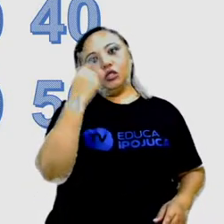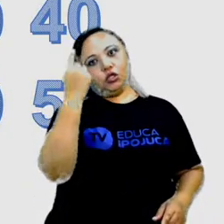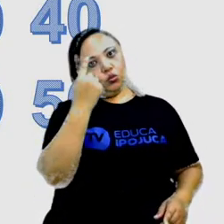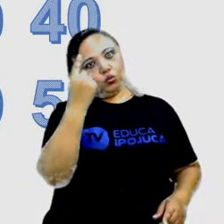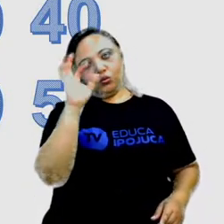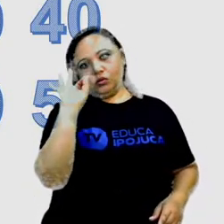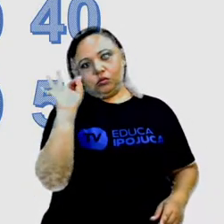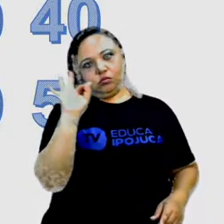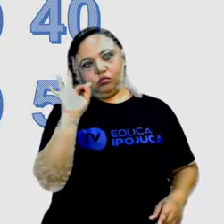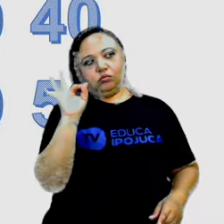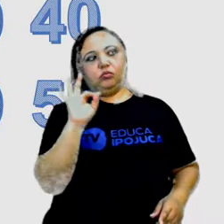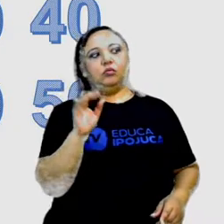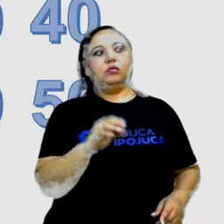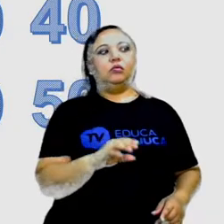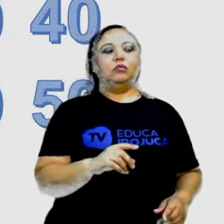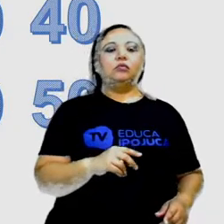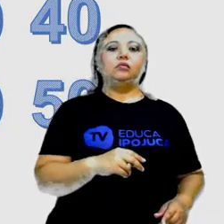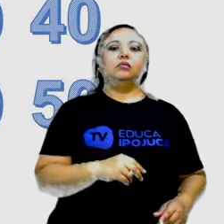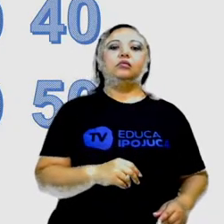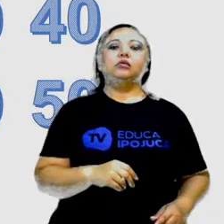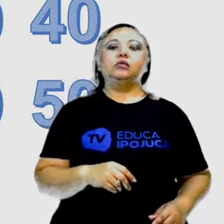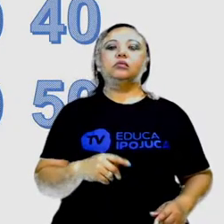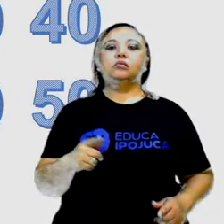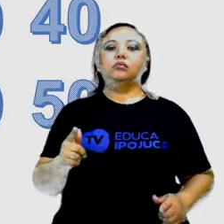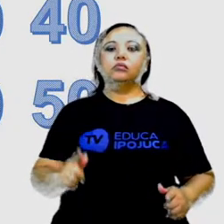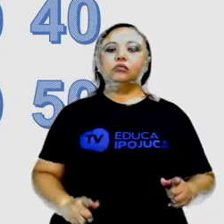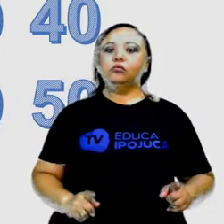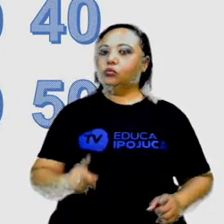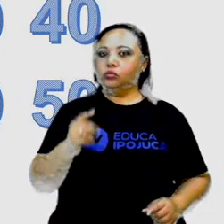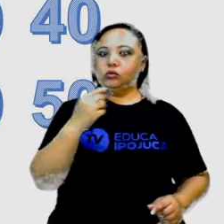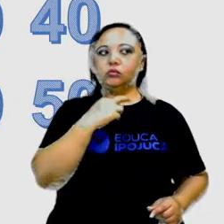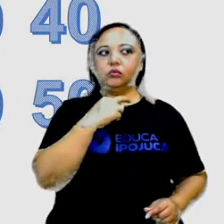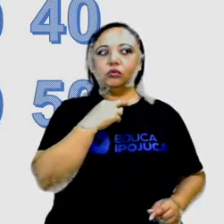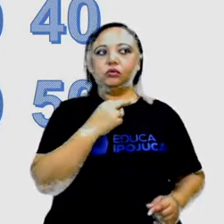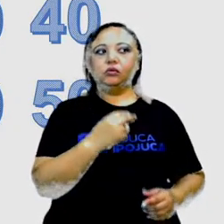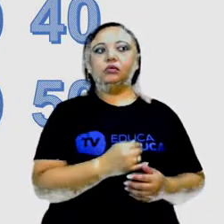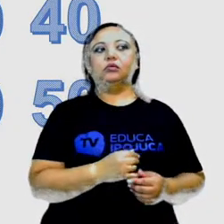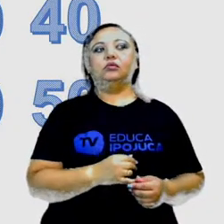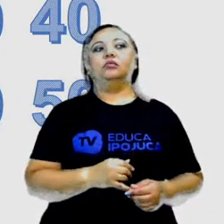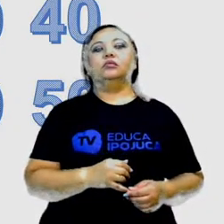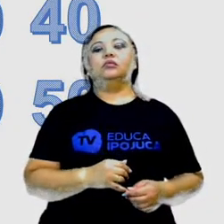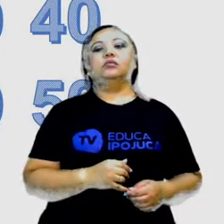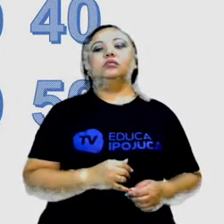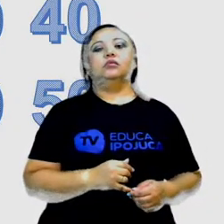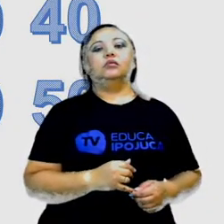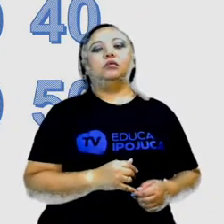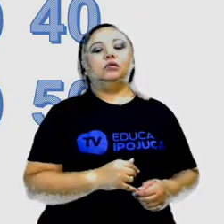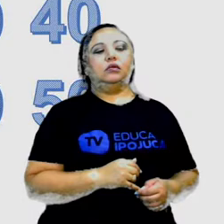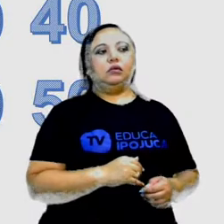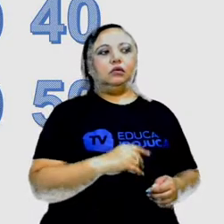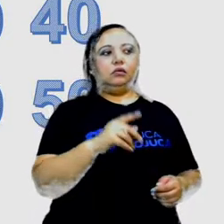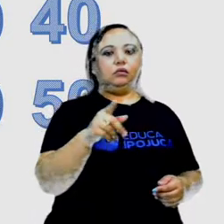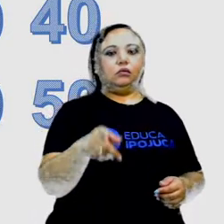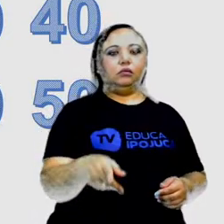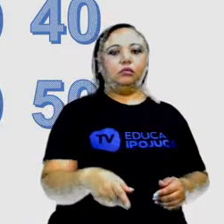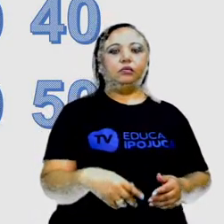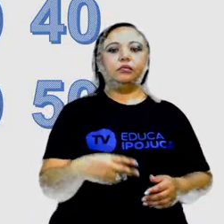daqui. Lembrando, 1 não pode ser chamado de número primo. Isso é uma definição matemática, tá